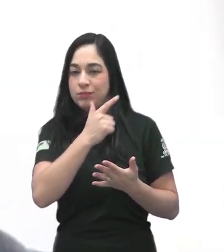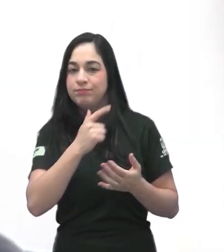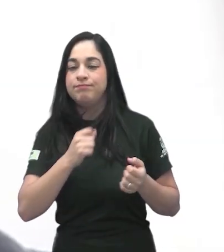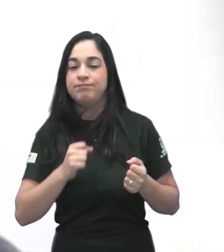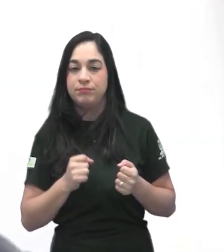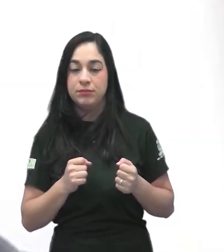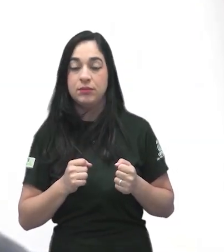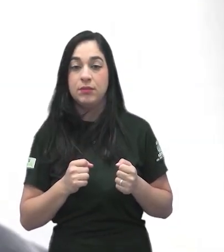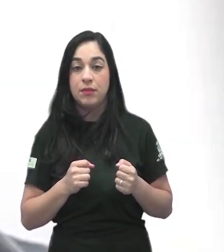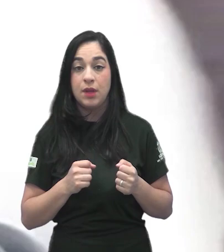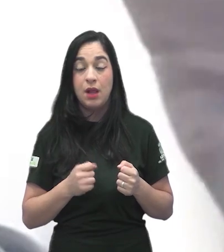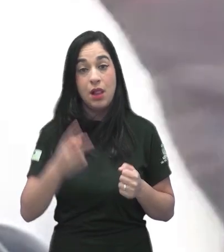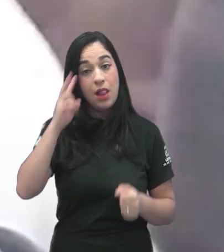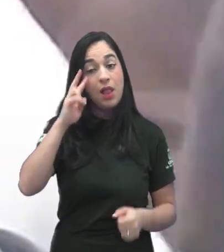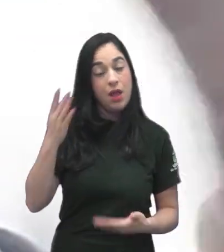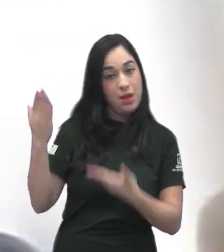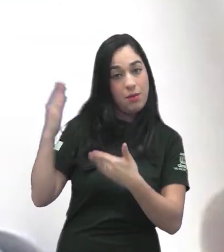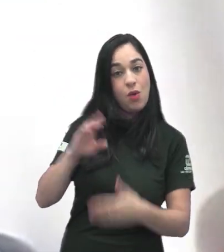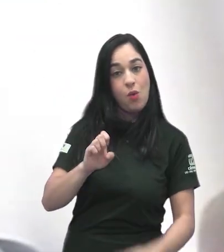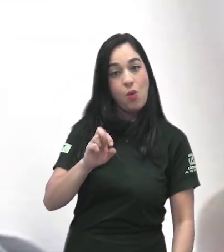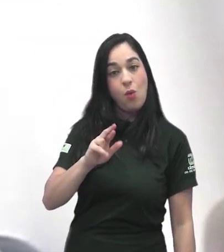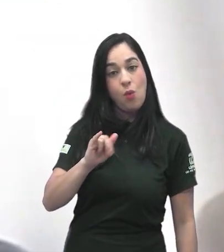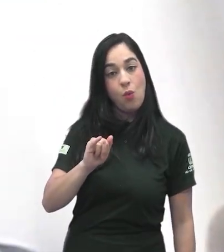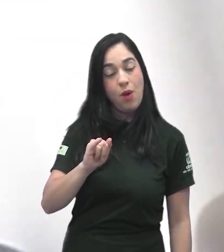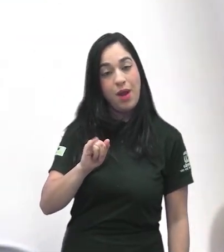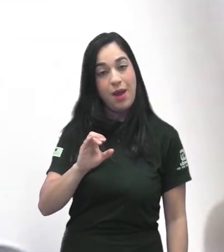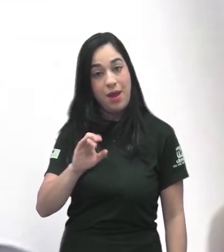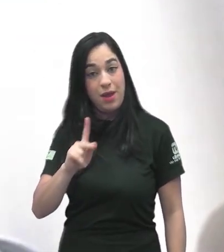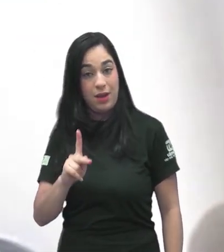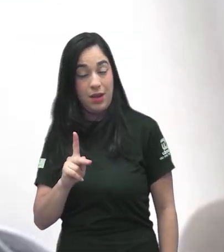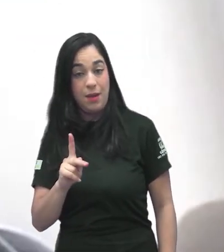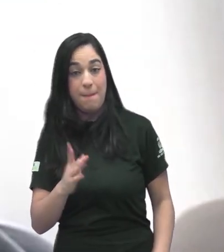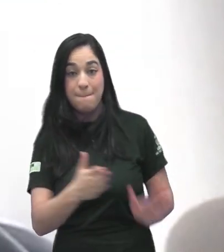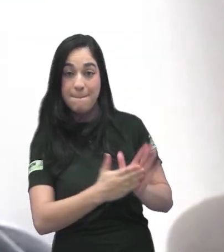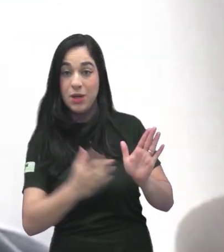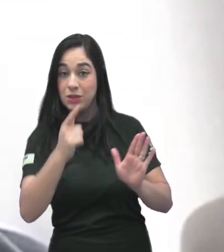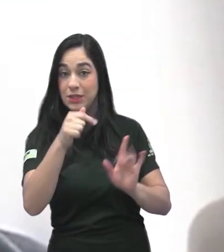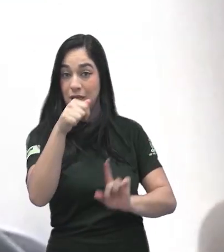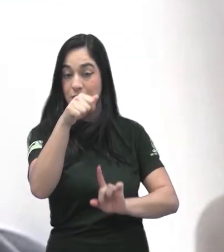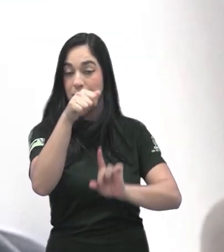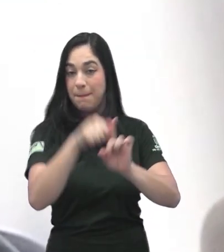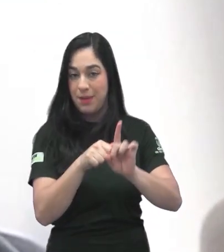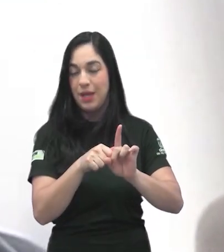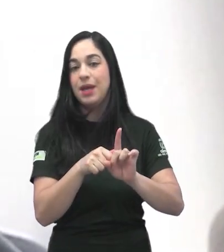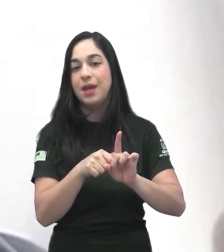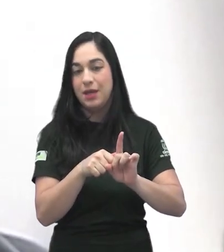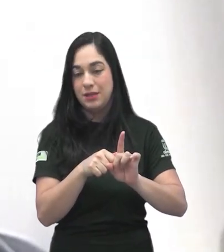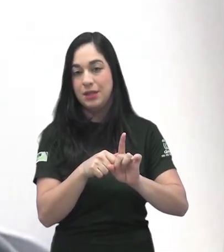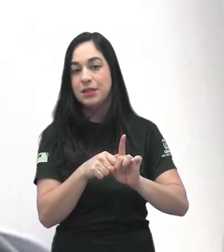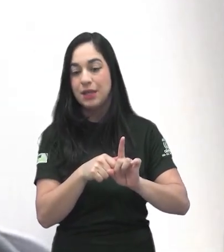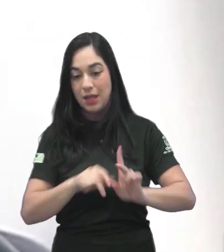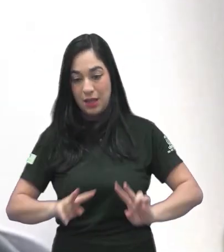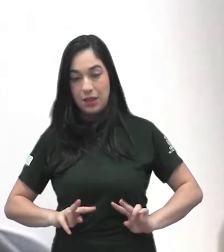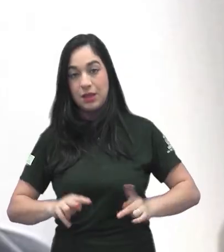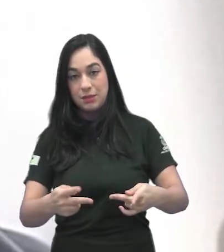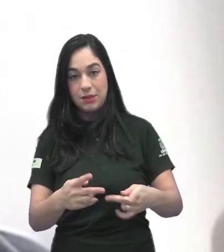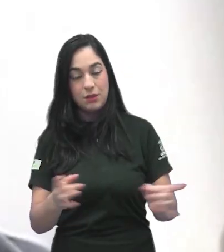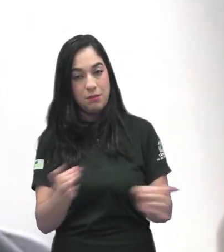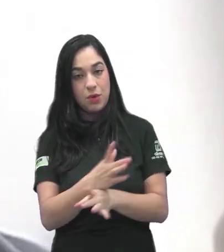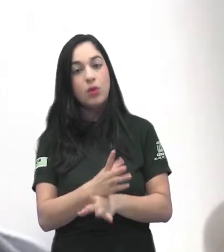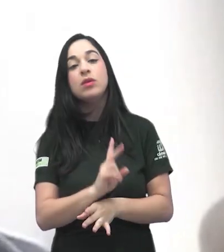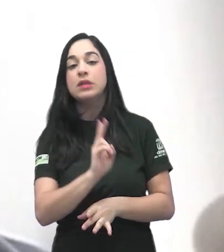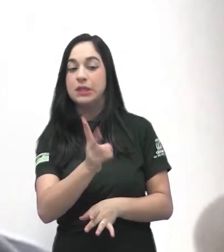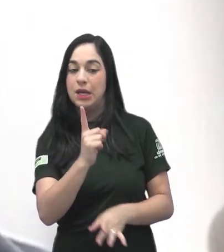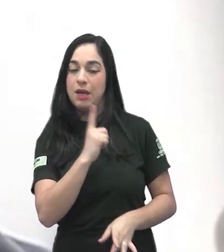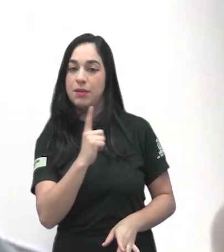do Eric que a gente conheceu no começo da reportagem? Depois de quase 7 meses do transplante, o Eric retornou à